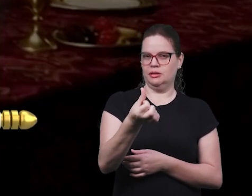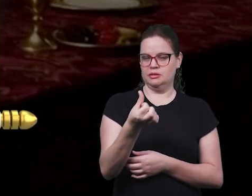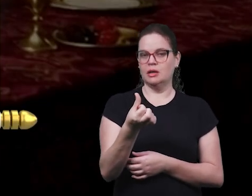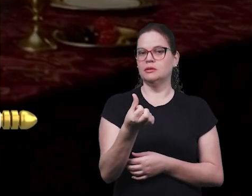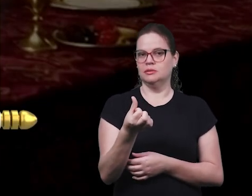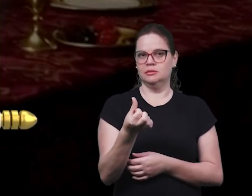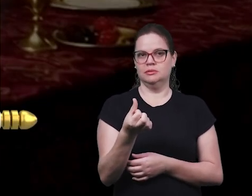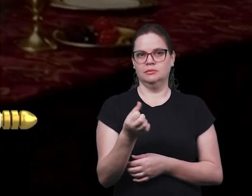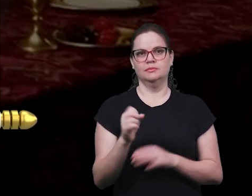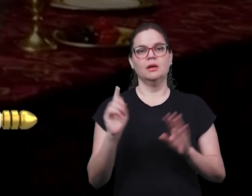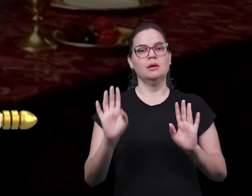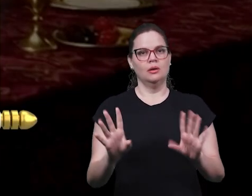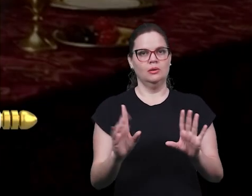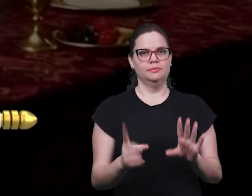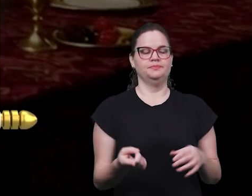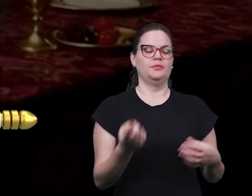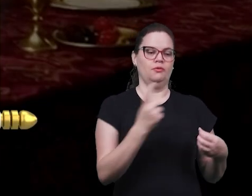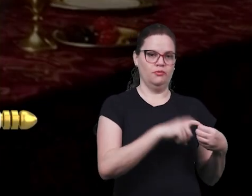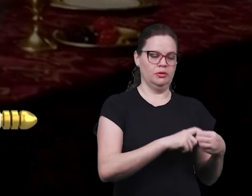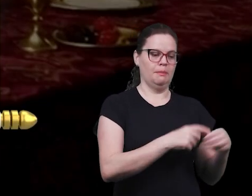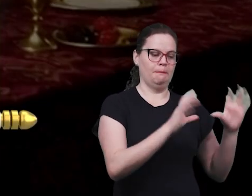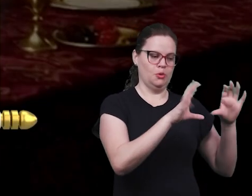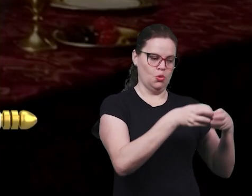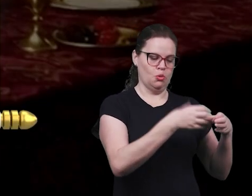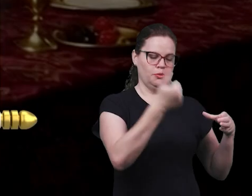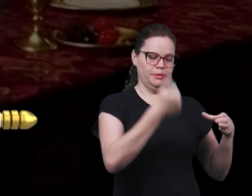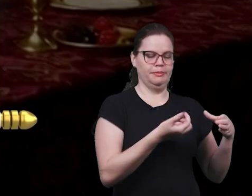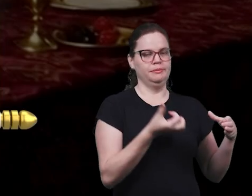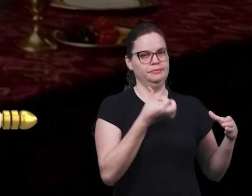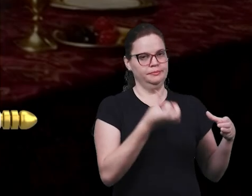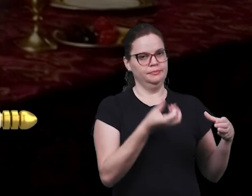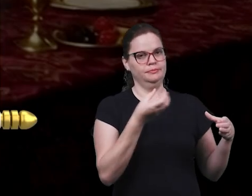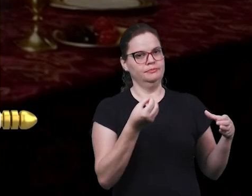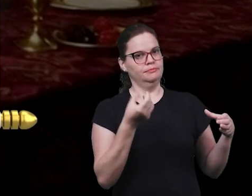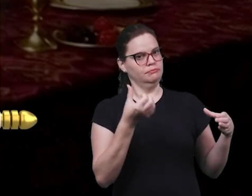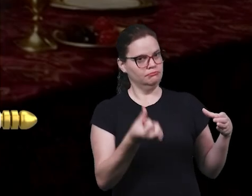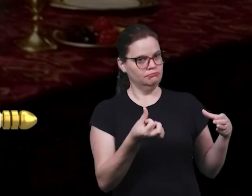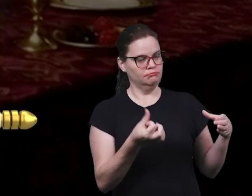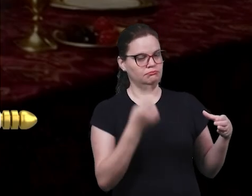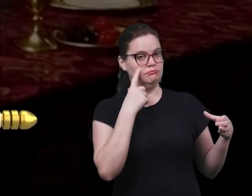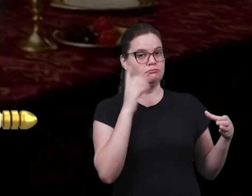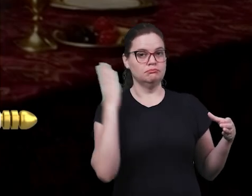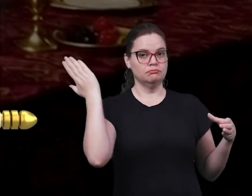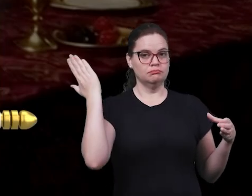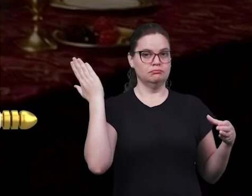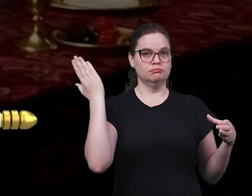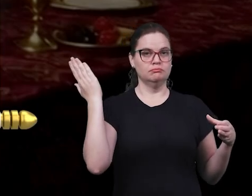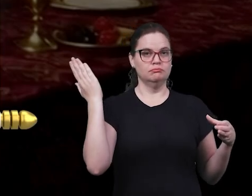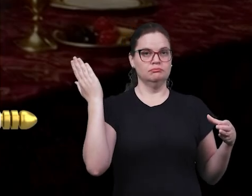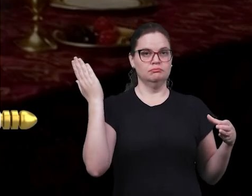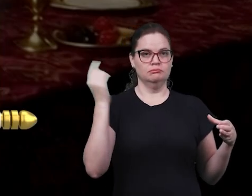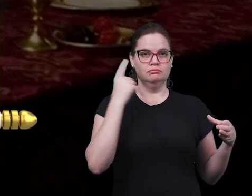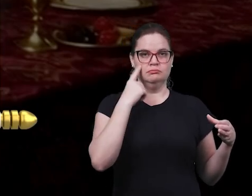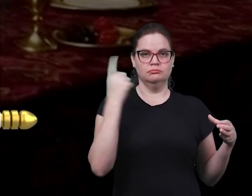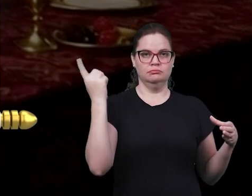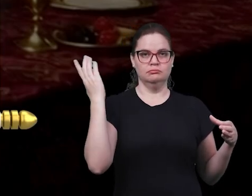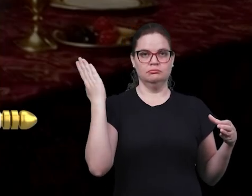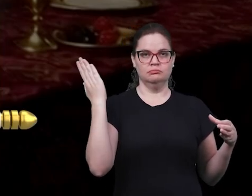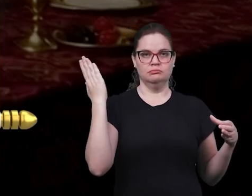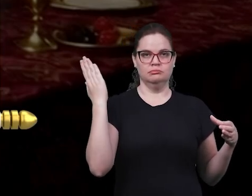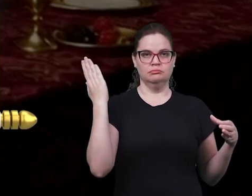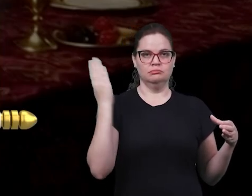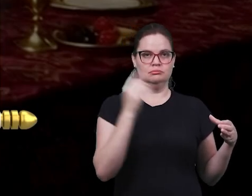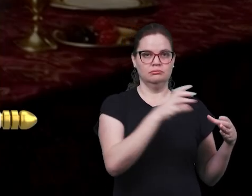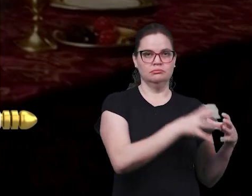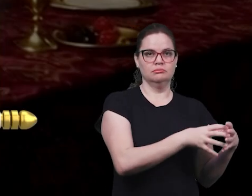586, vou voltar, 606 a primeira deportação. Ali no quadro, na linha já verde.